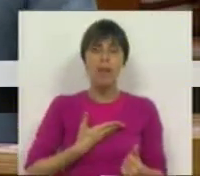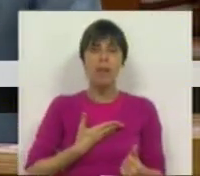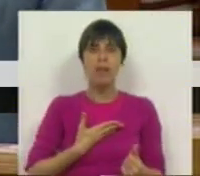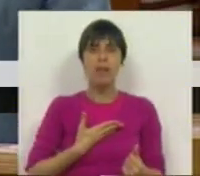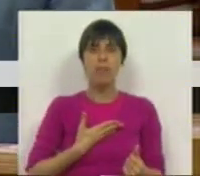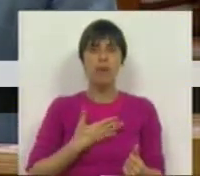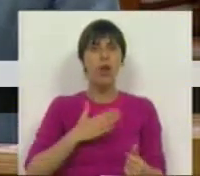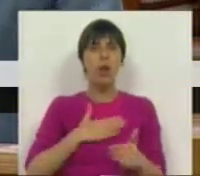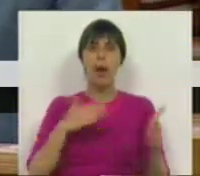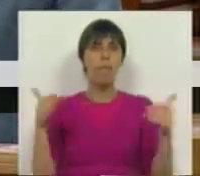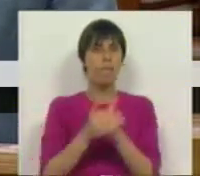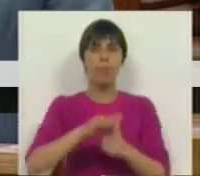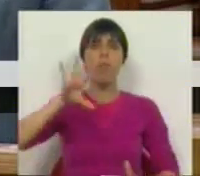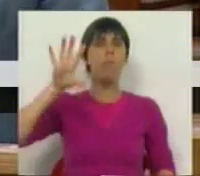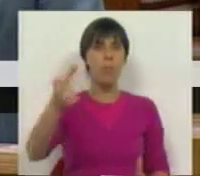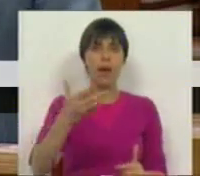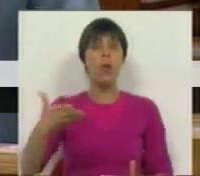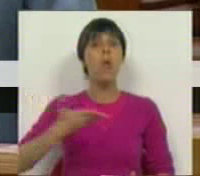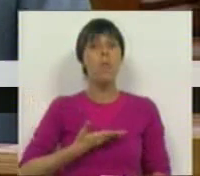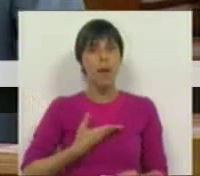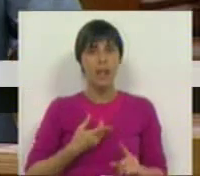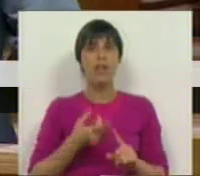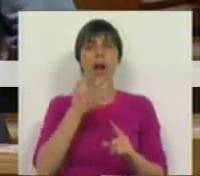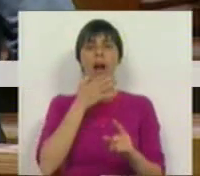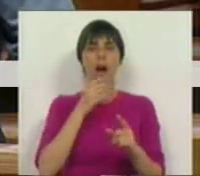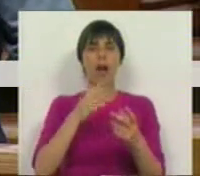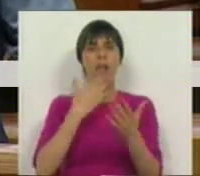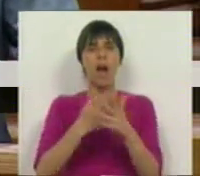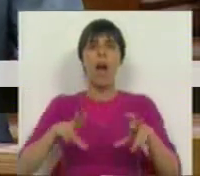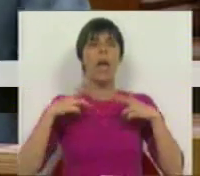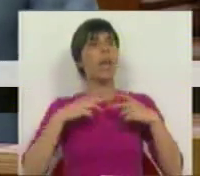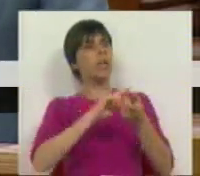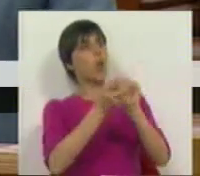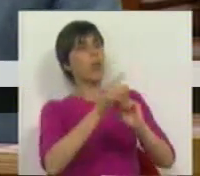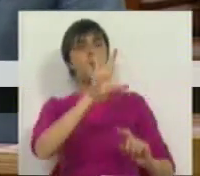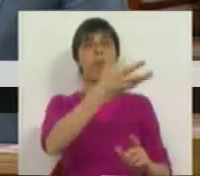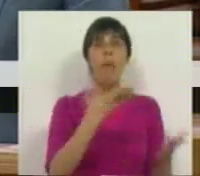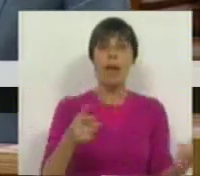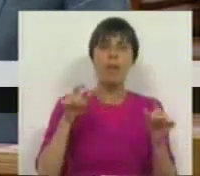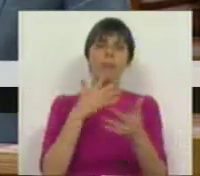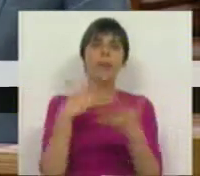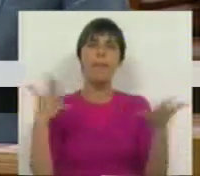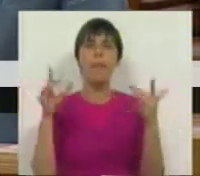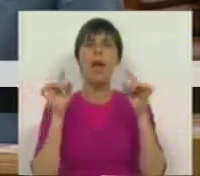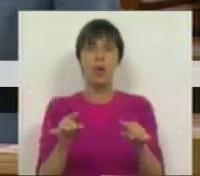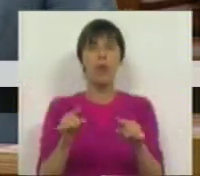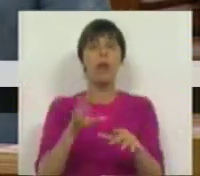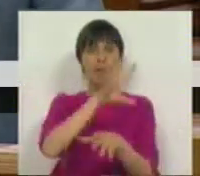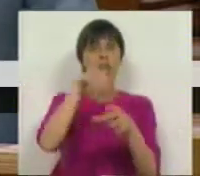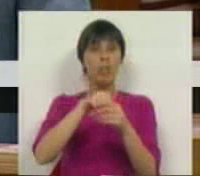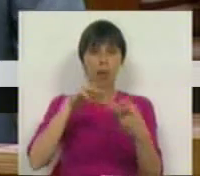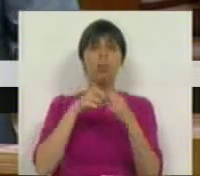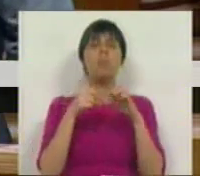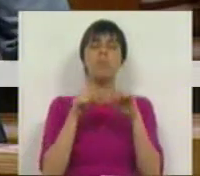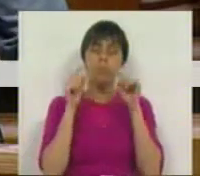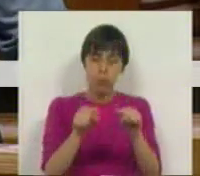não matar o país, de uma dívida que não seja uma sangria da riqueza do país. Ora, esta maioria é parte do